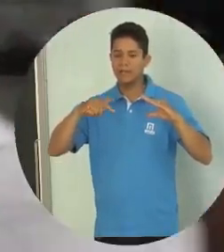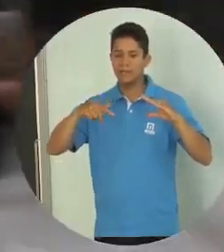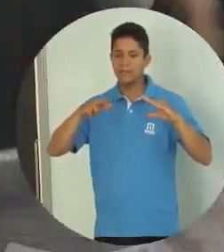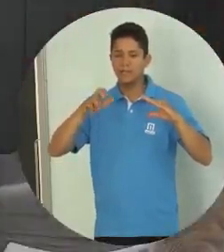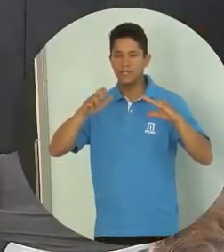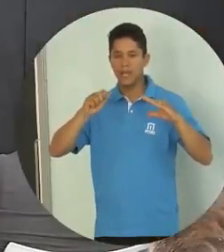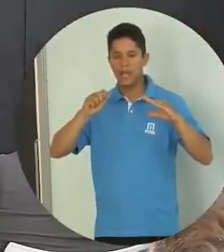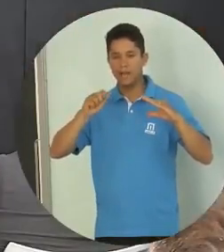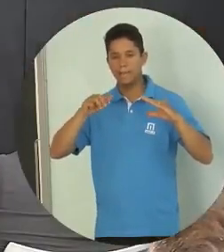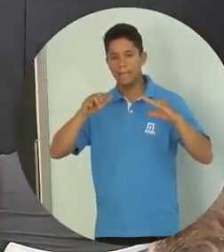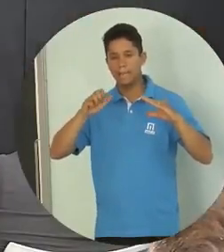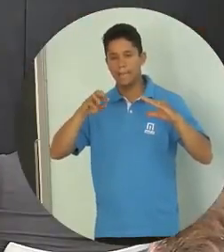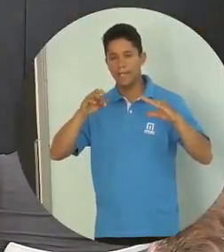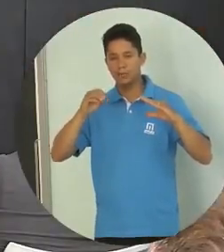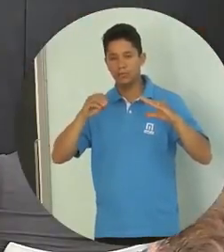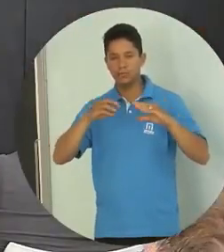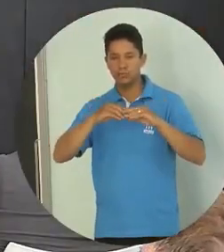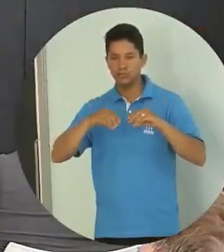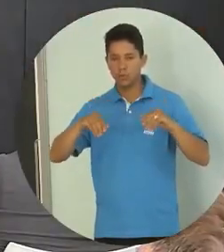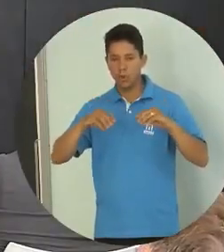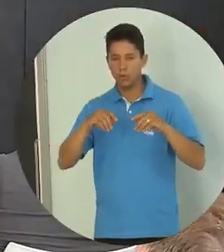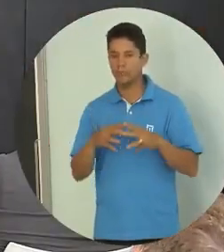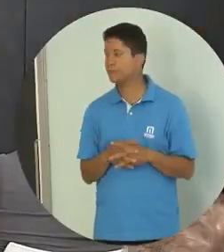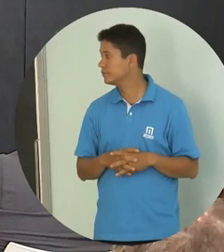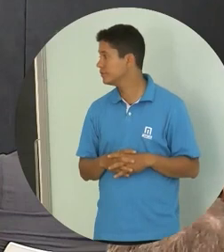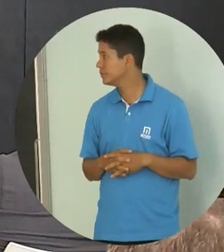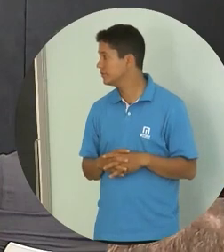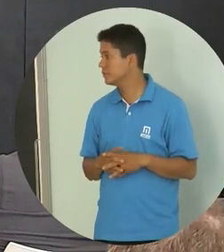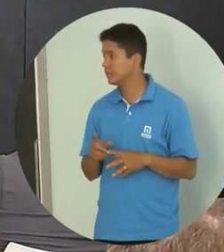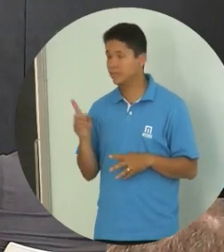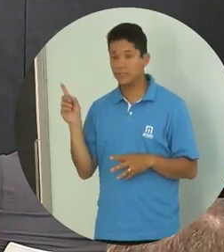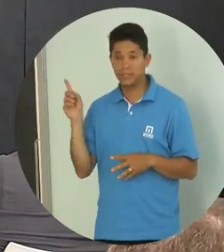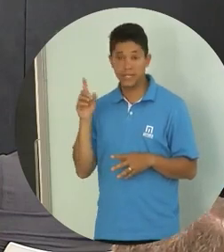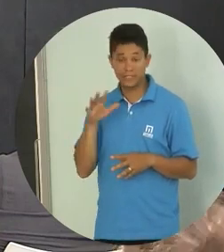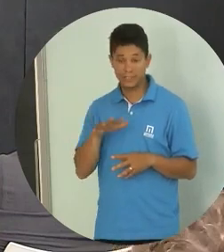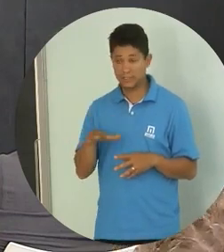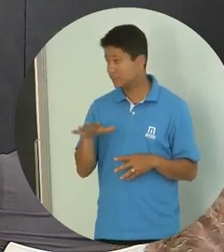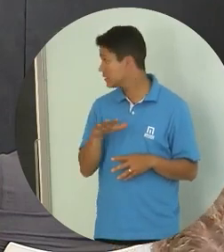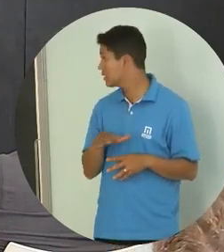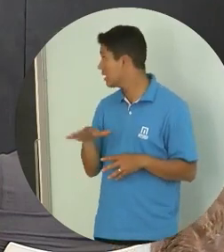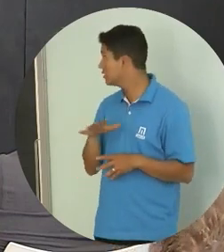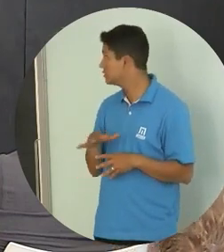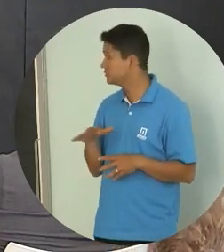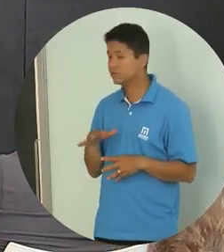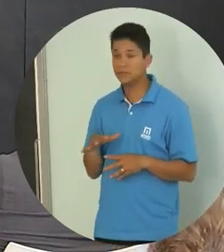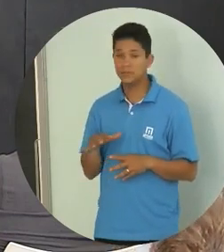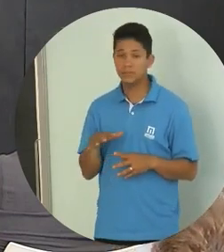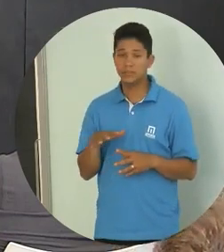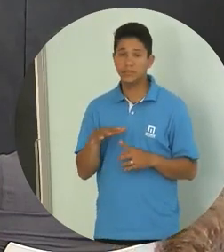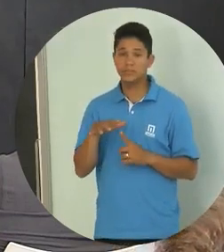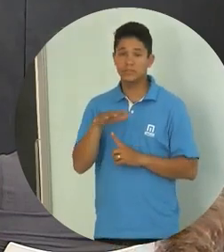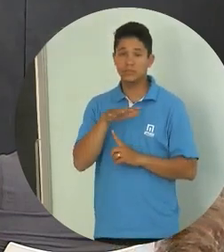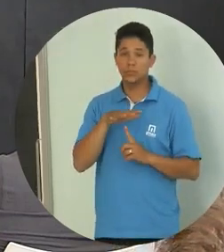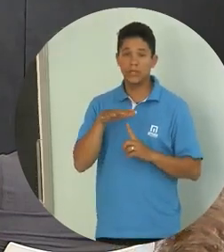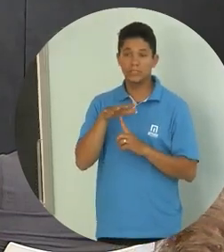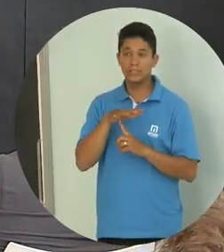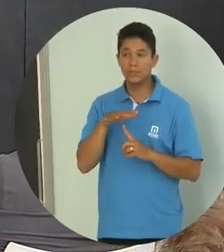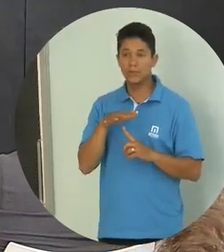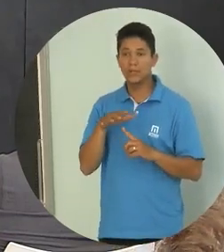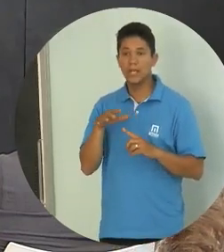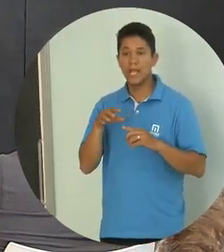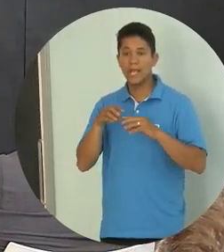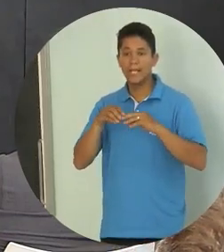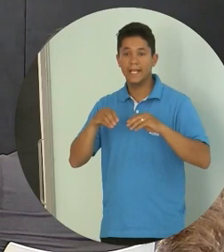Você quer responder? Então, nesse caso aí, era uma situação de universo granular.